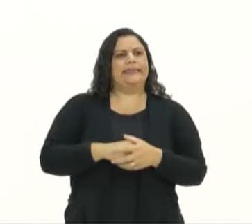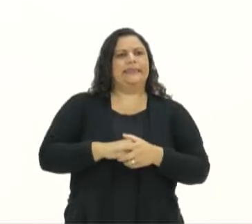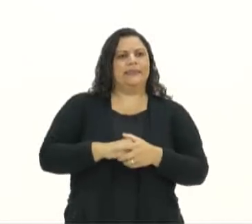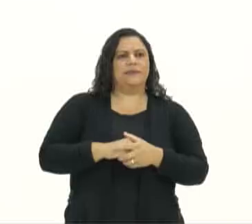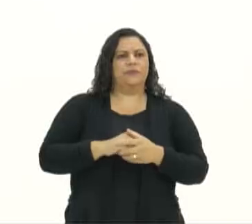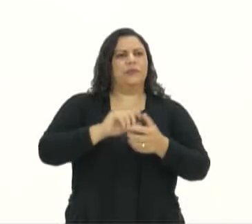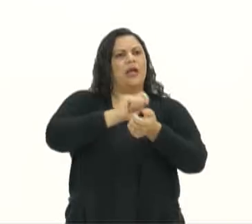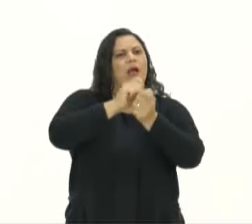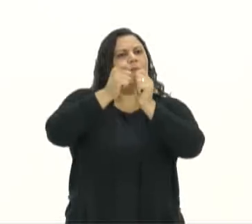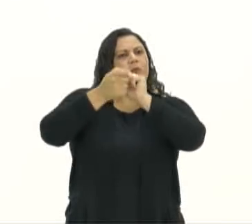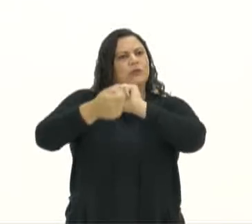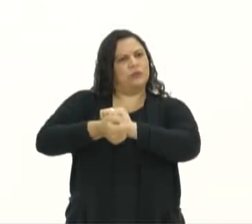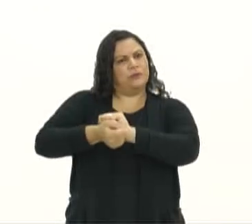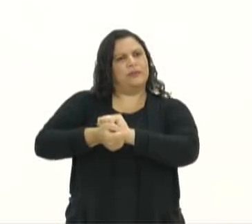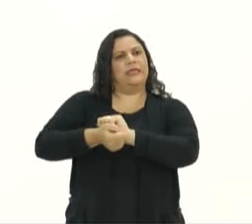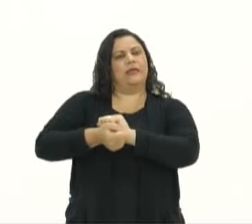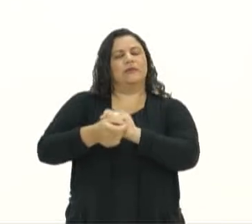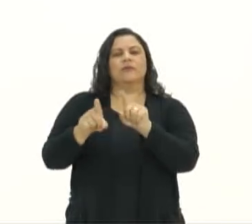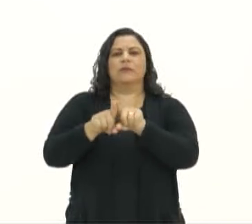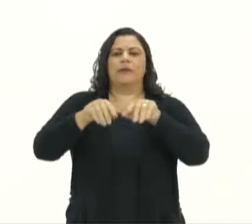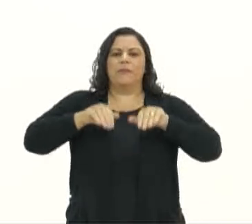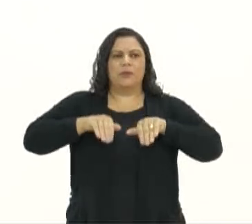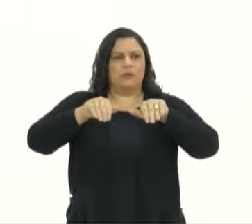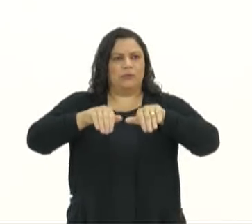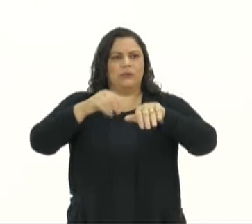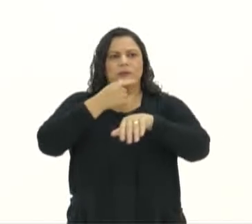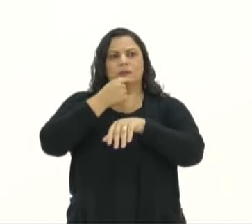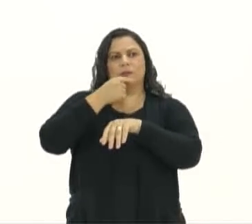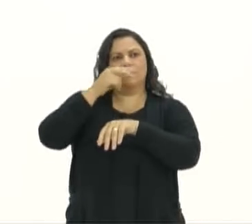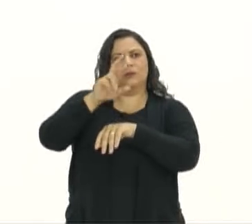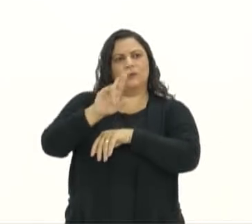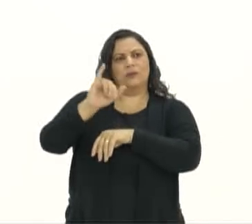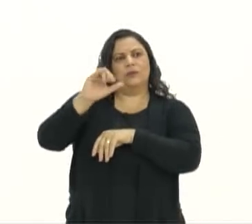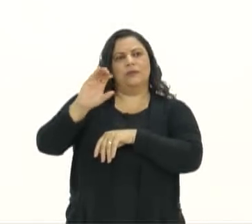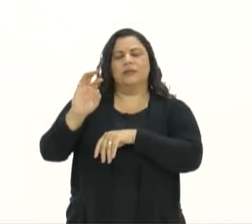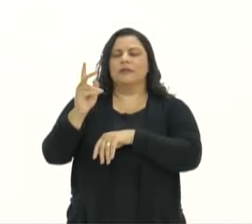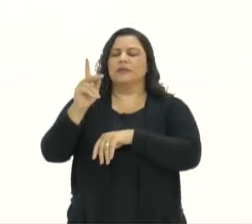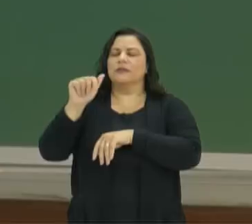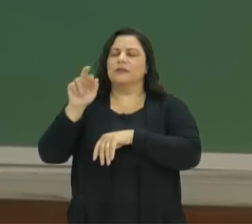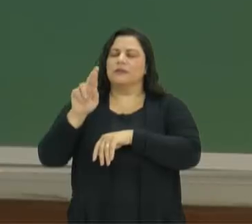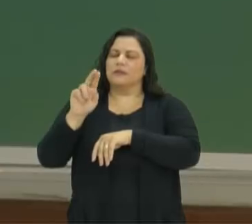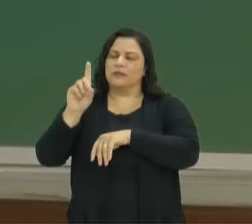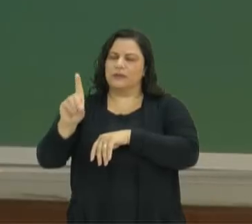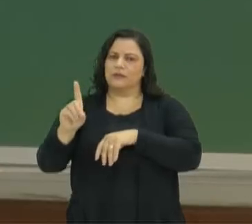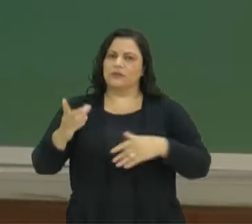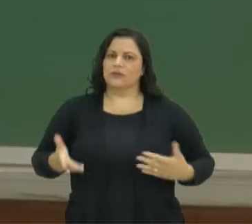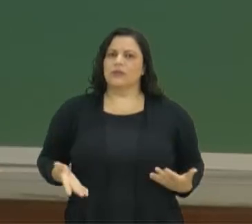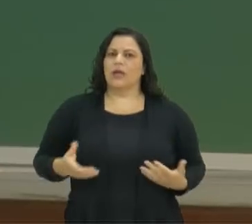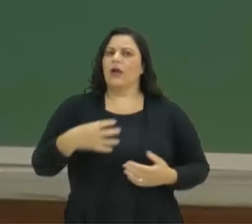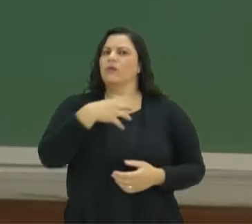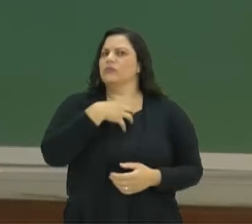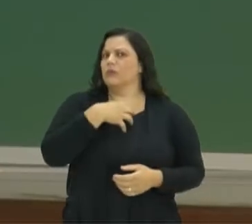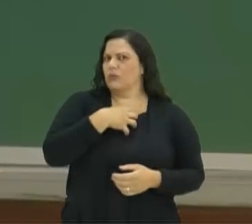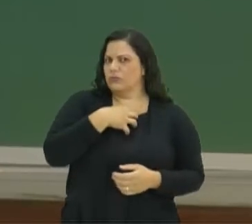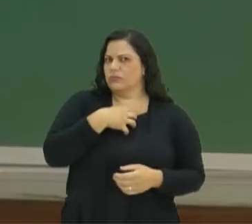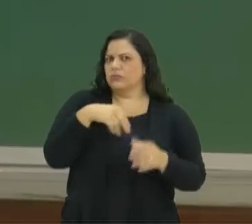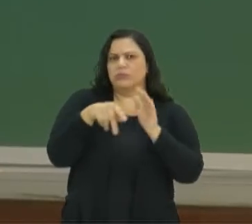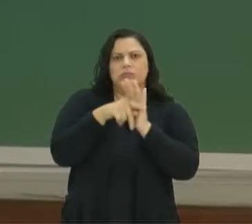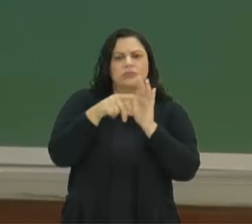aprimorado mais tarde pelo australiano Richard Cavill. E eles usaram também um estilo que eles